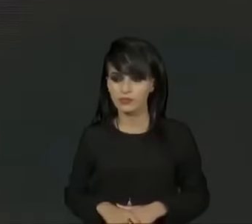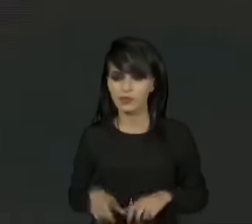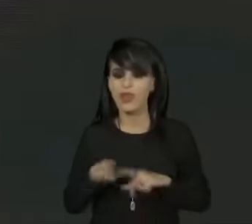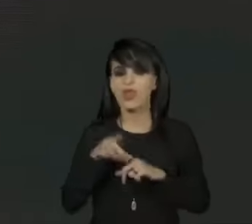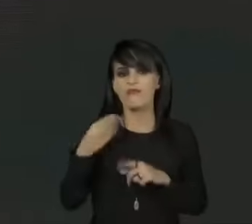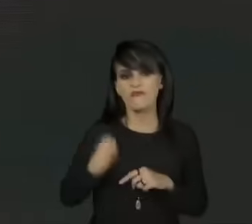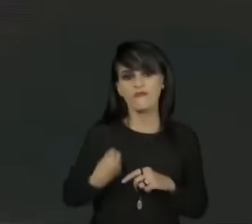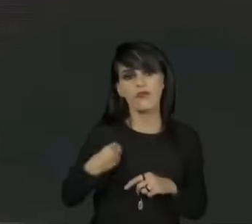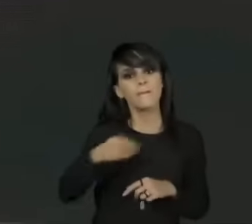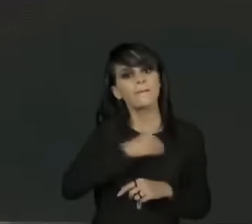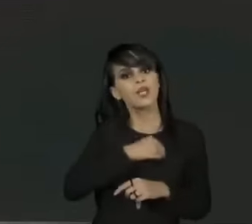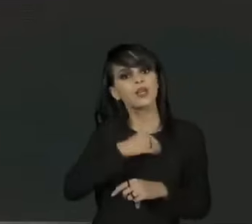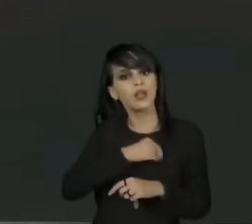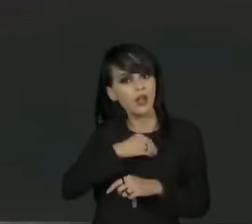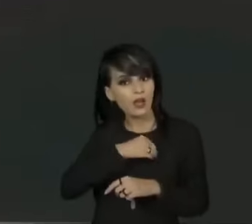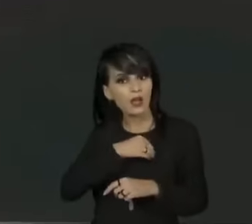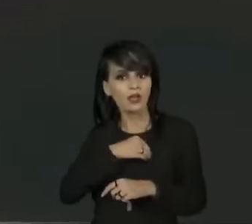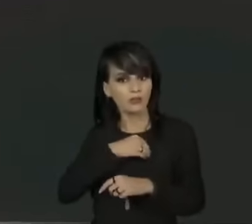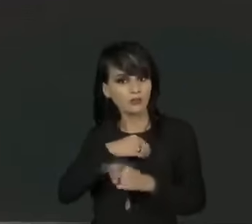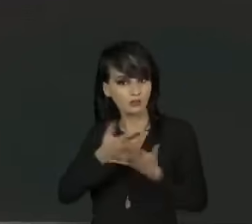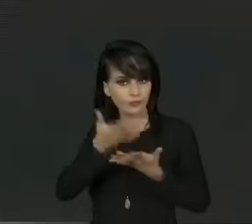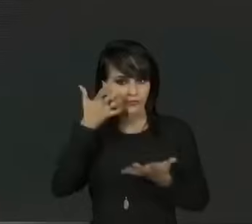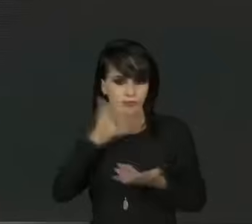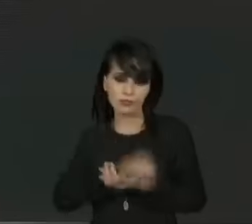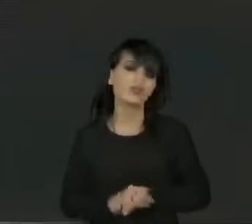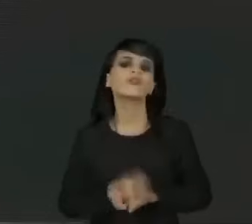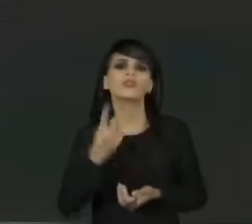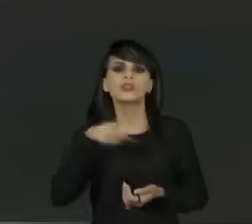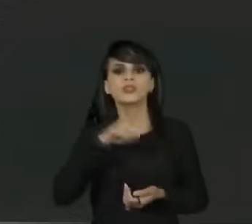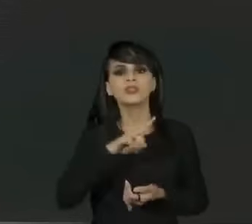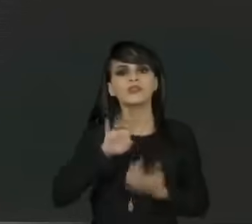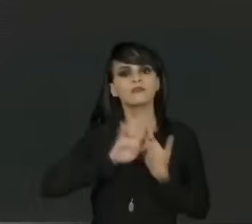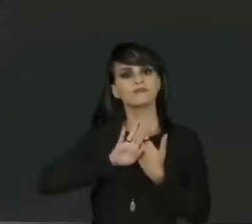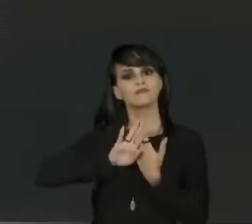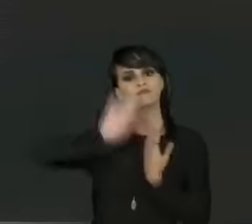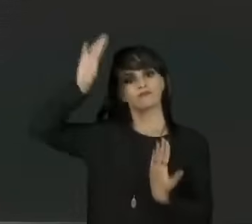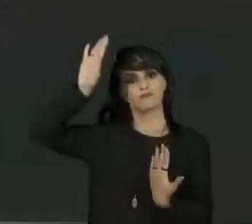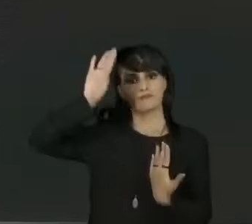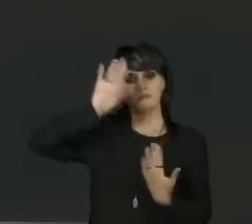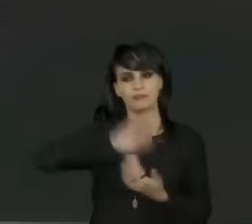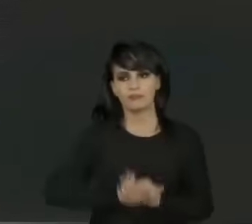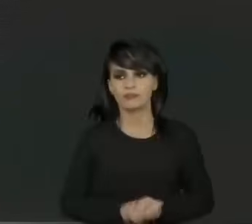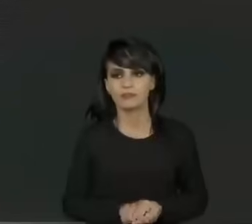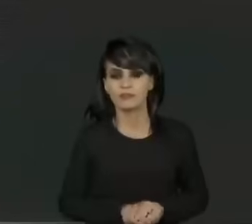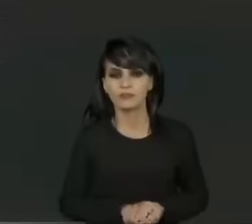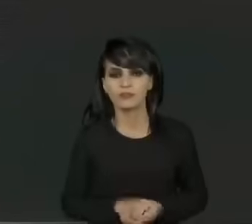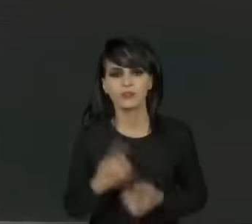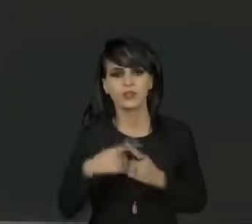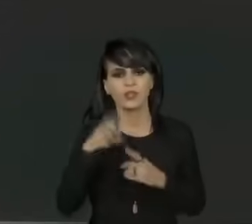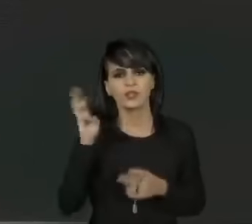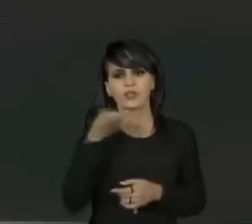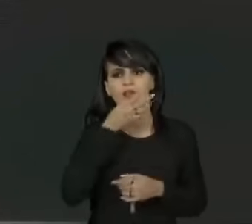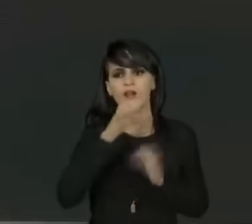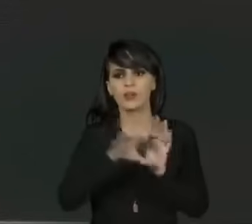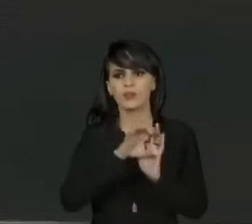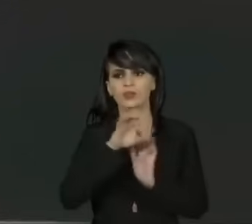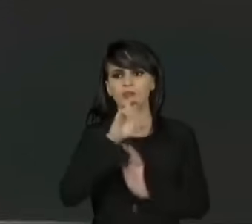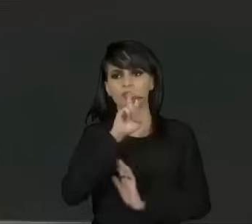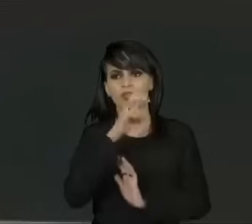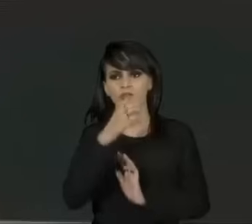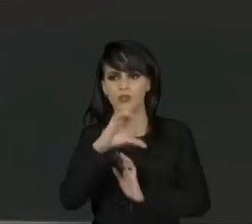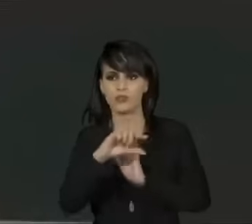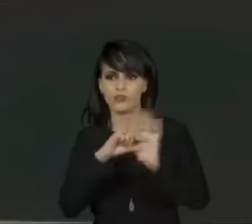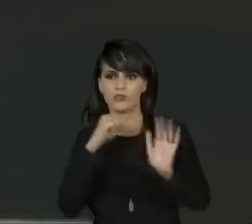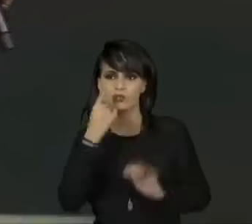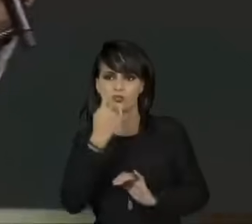vida de Pecado em destaque você vai viver separado de Deus porque Isaías 59